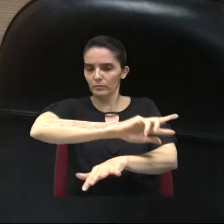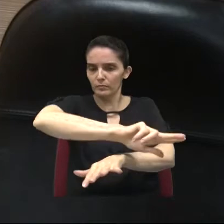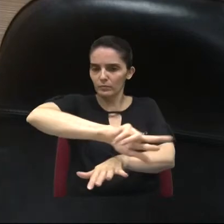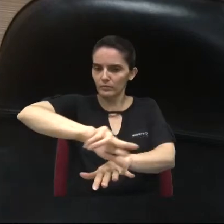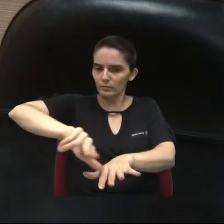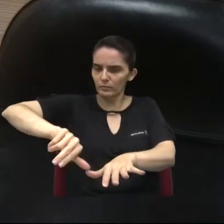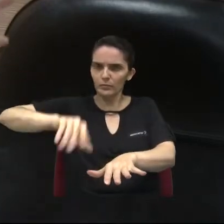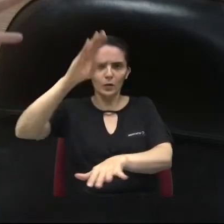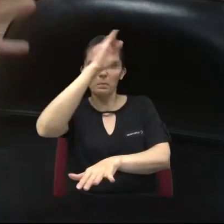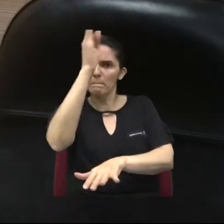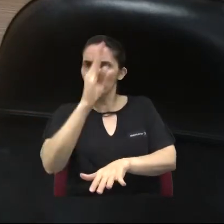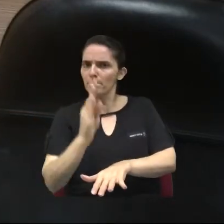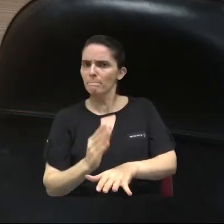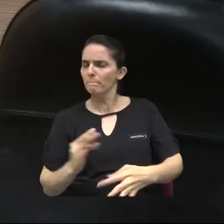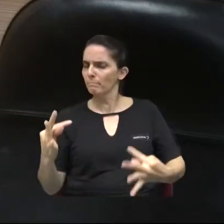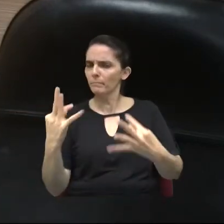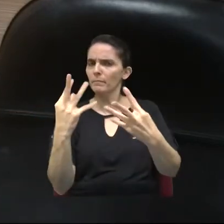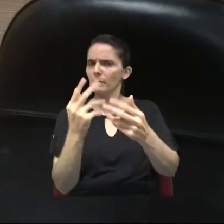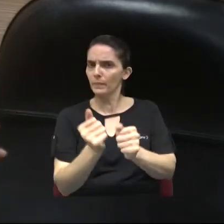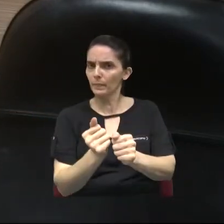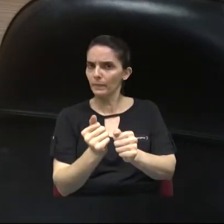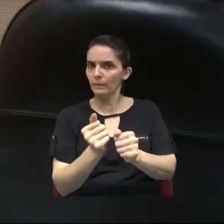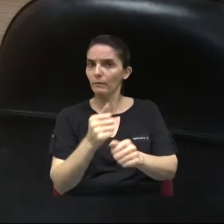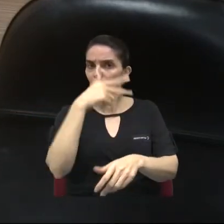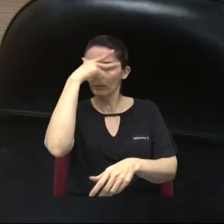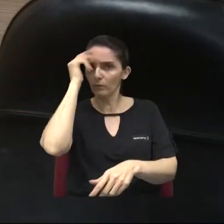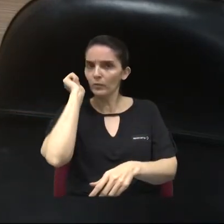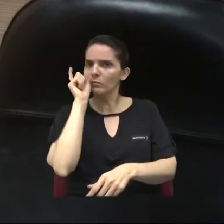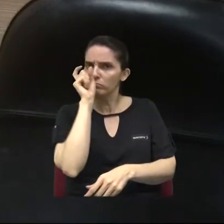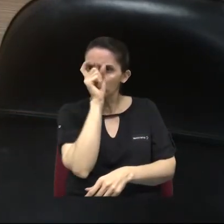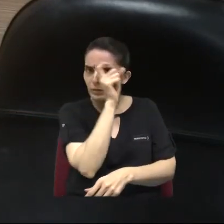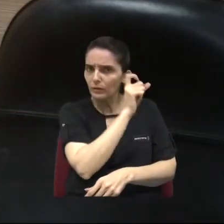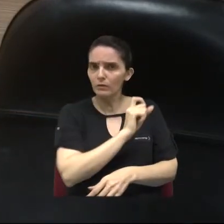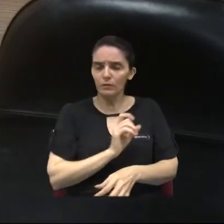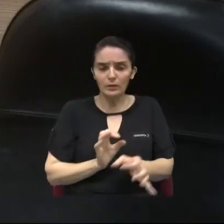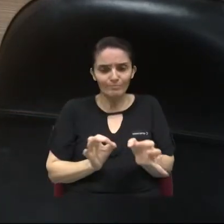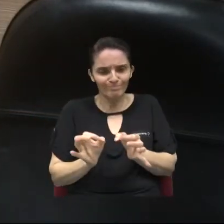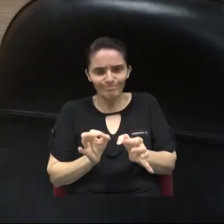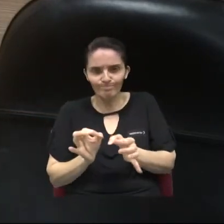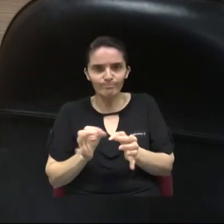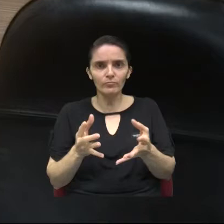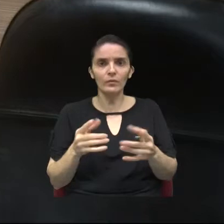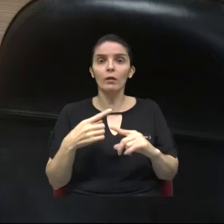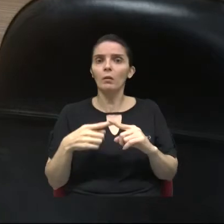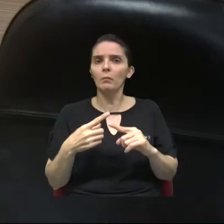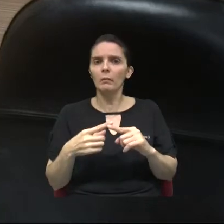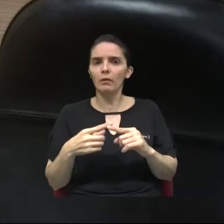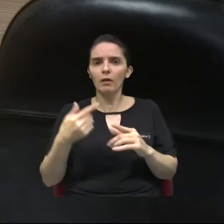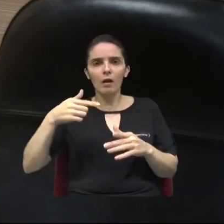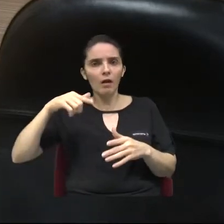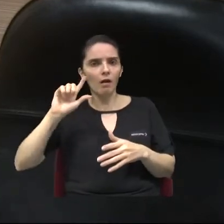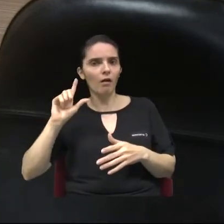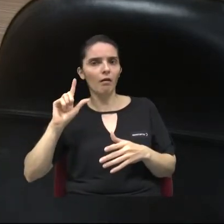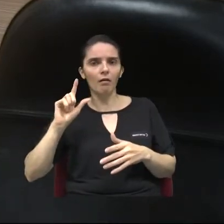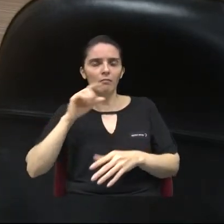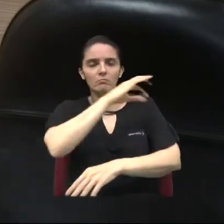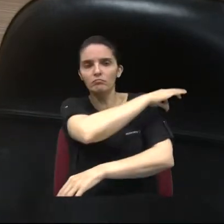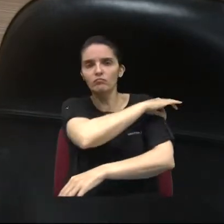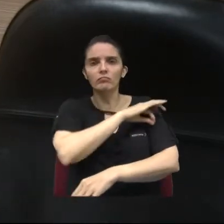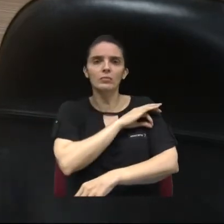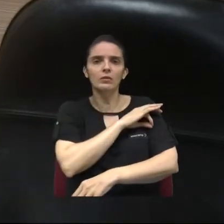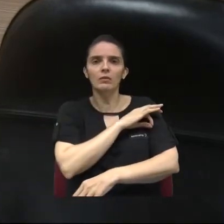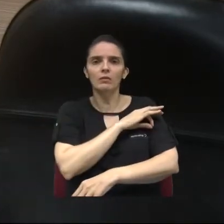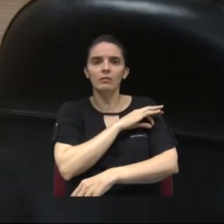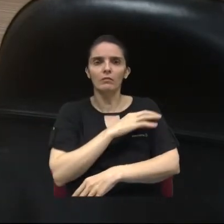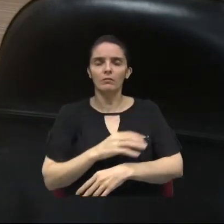nacional, um fenômeno no Brasil inteiro, muitas prefeituras tiveram dificuldades de lidar com essa situação. Porque antes era muito, o prefeito chegava e